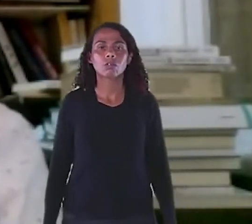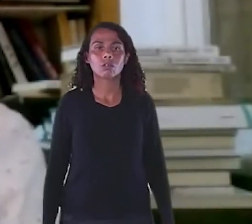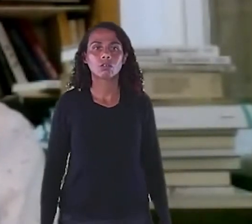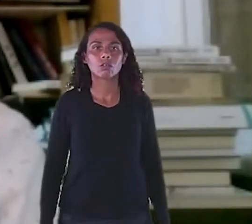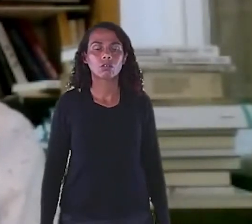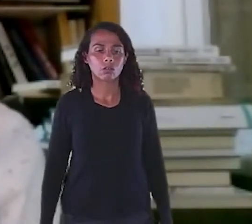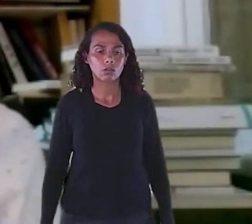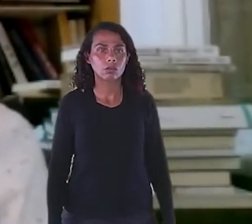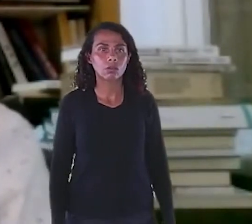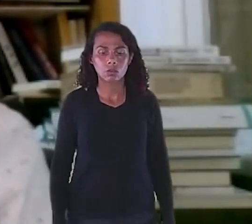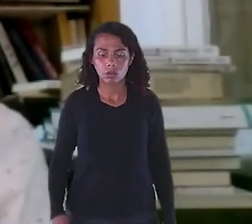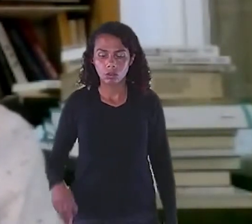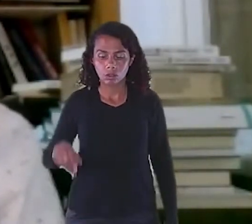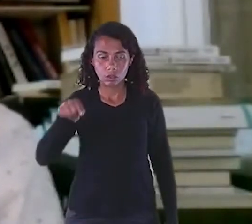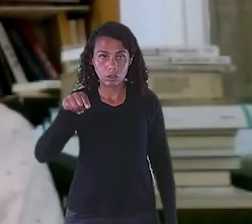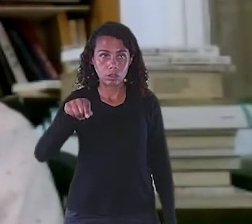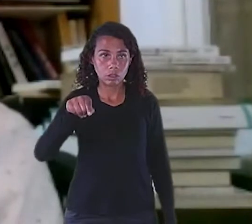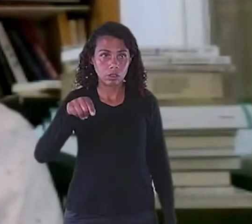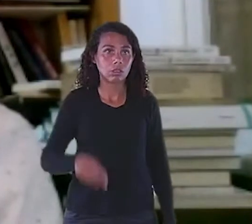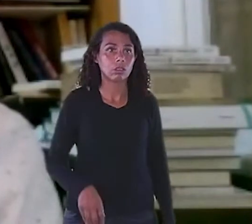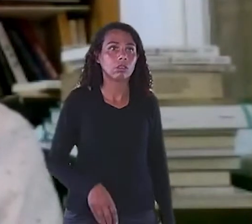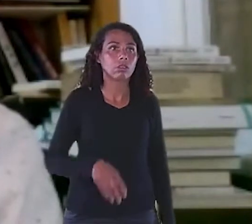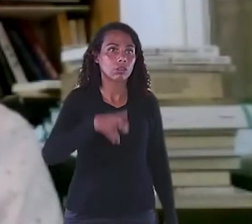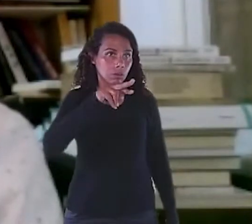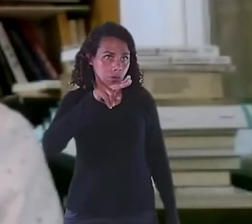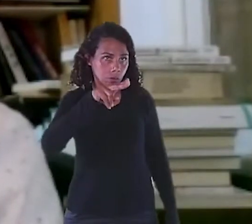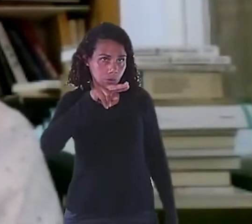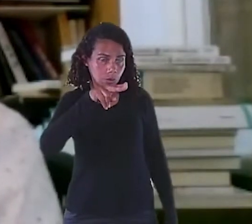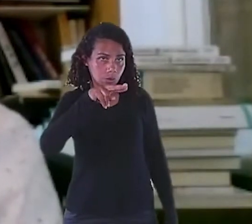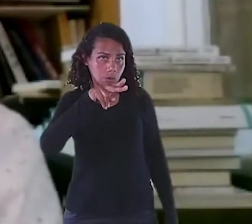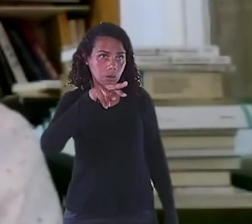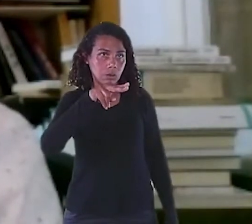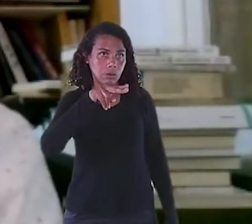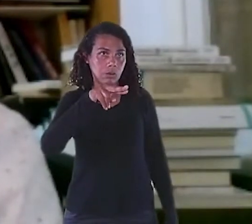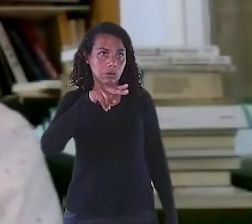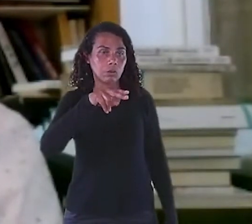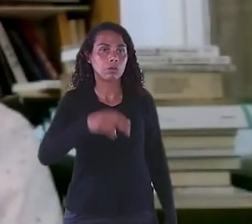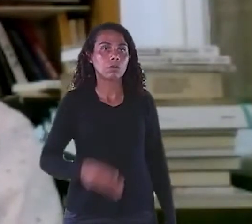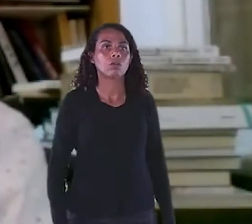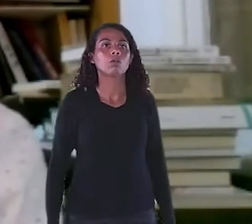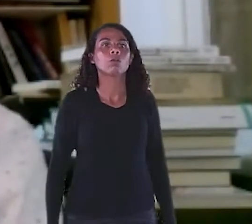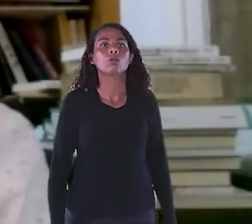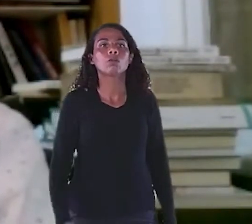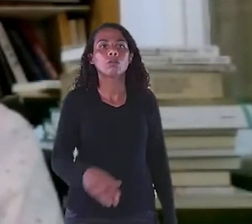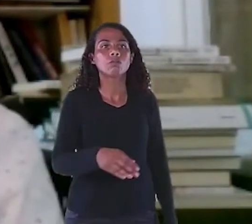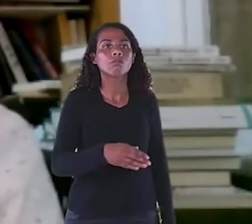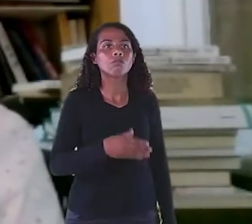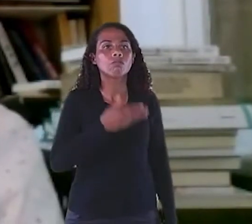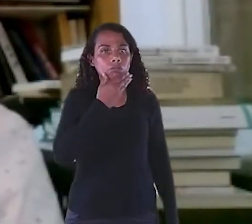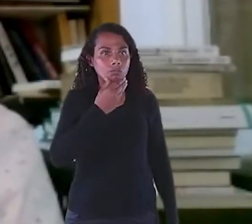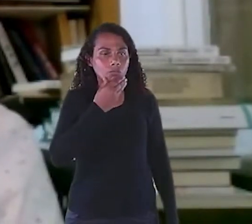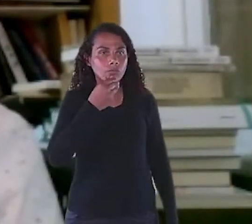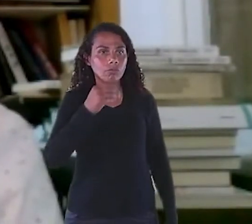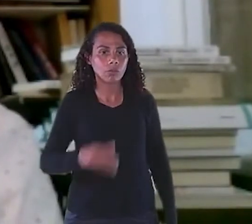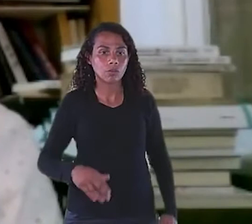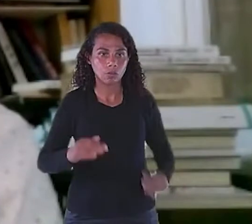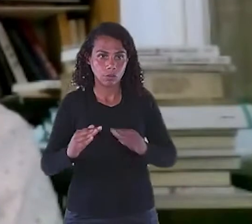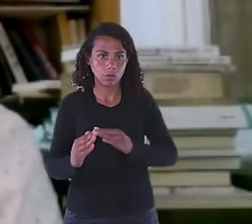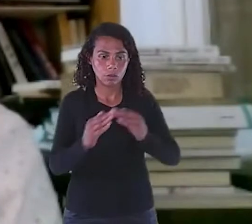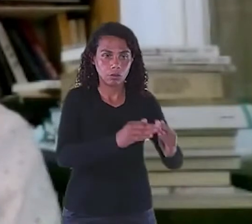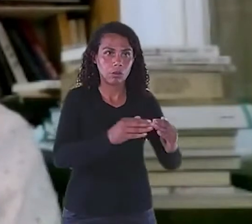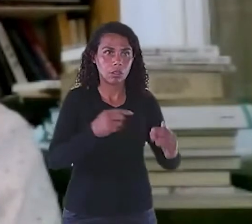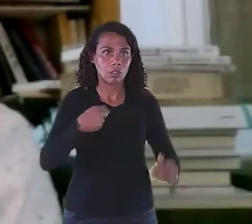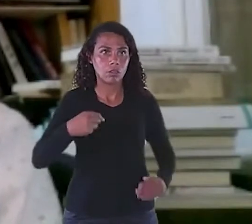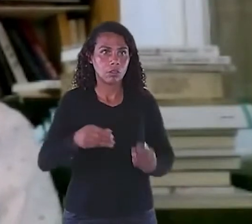era o Fernando, li, tinha alguma sacanagem. Aliás, esse livro nunca me decepcionou. Toda vez que eu li o Encontro Marcado,